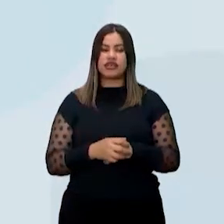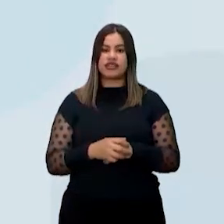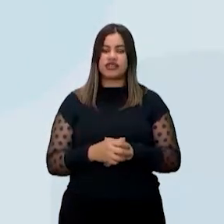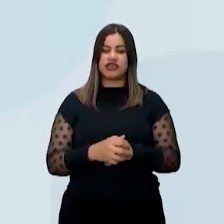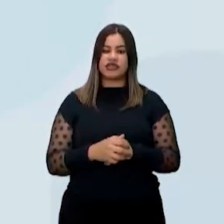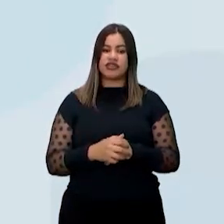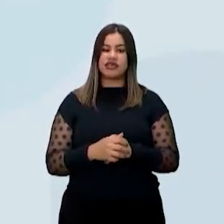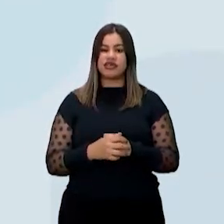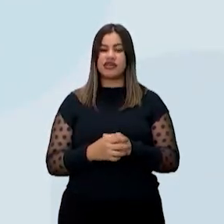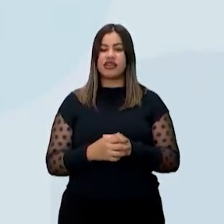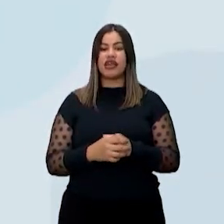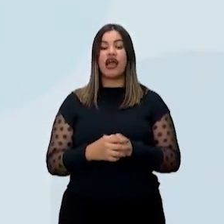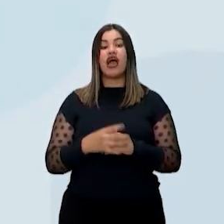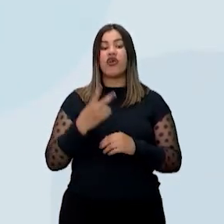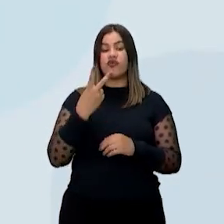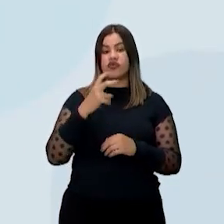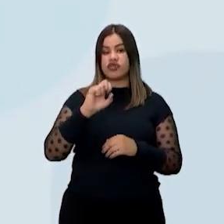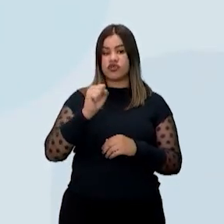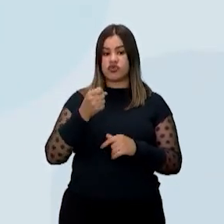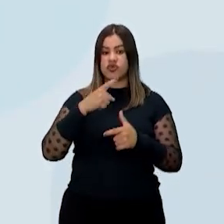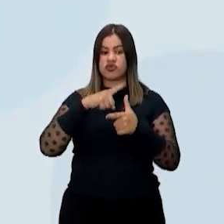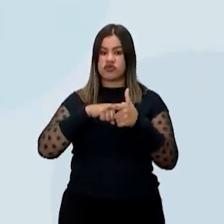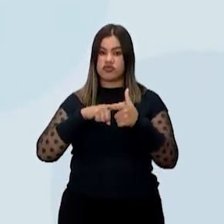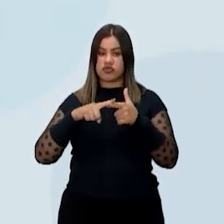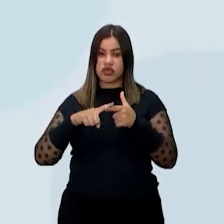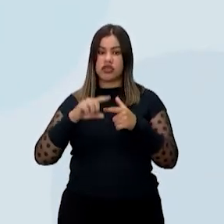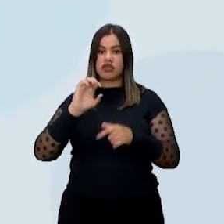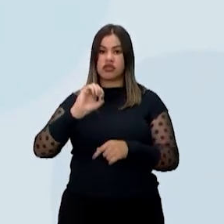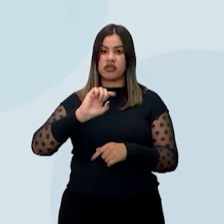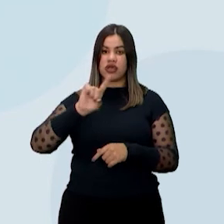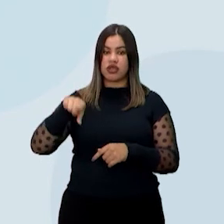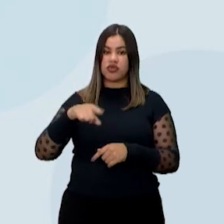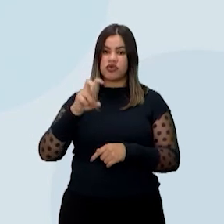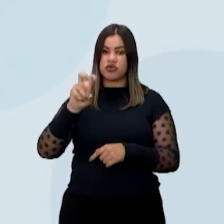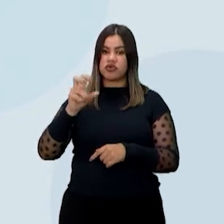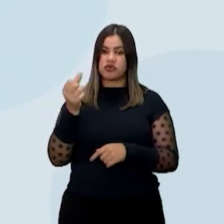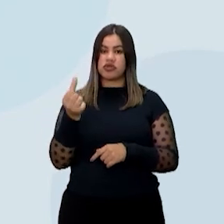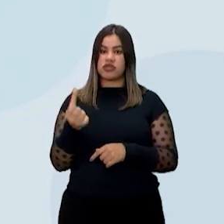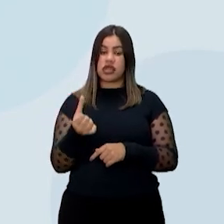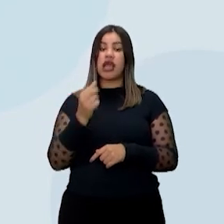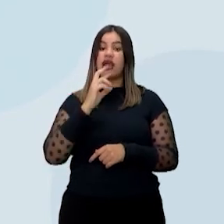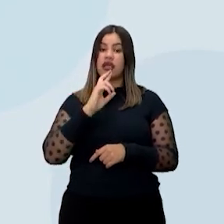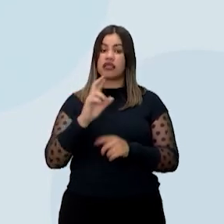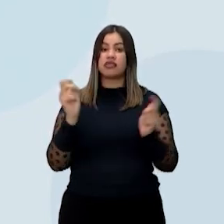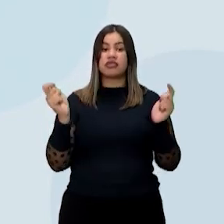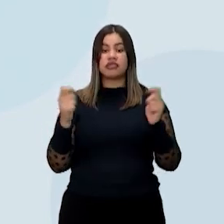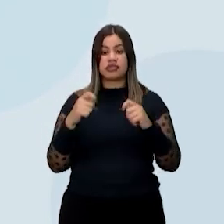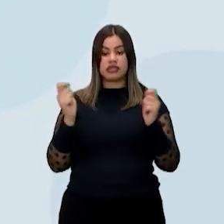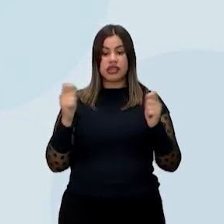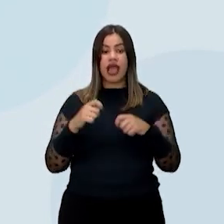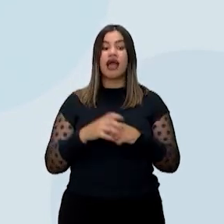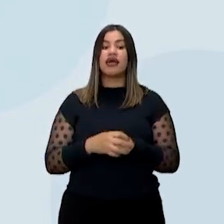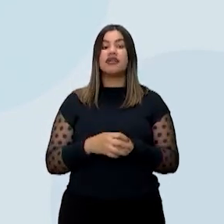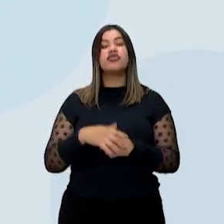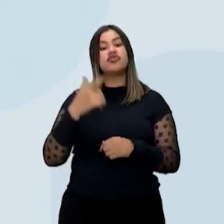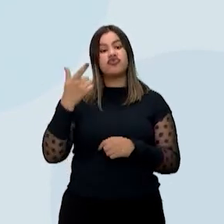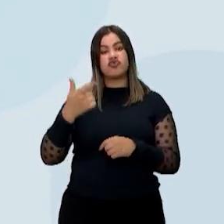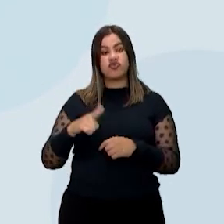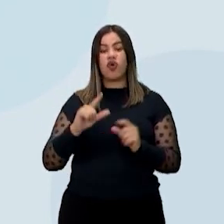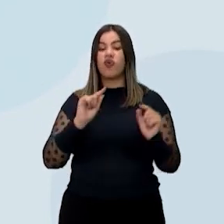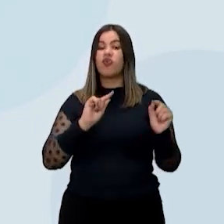por 0,56, né, os 56 centavos, para ver o resultado, quantos salgadinhos dá. E o mesmo eu faço aqui,